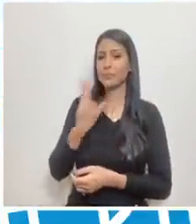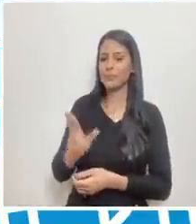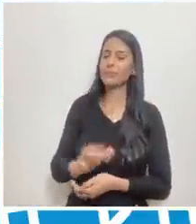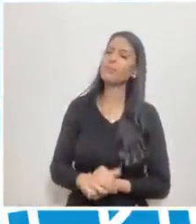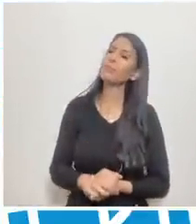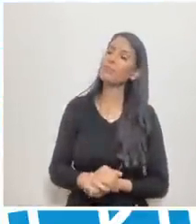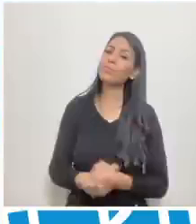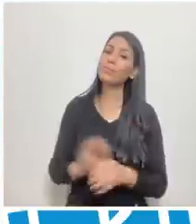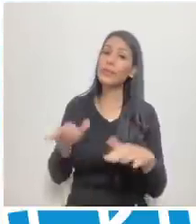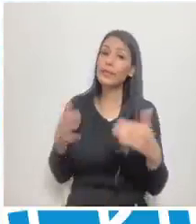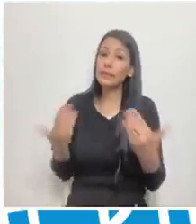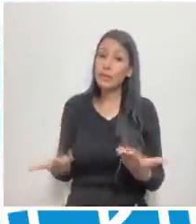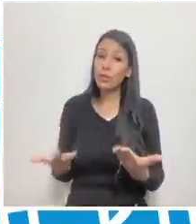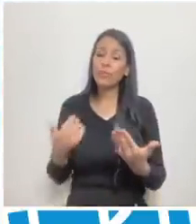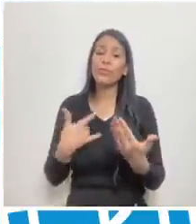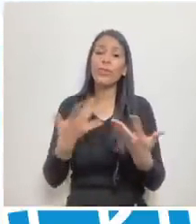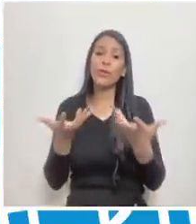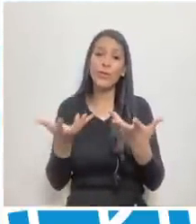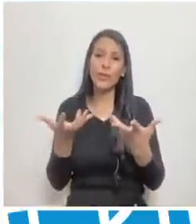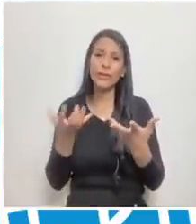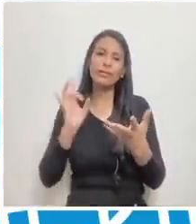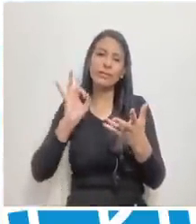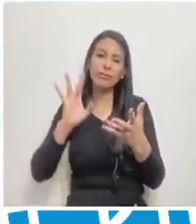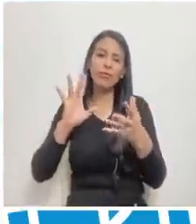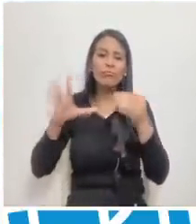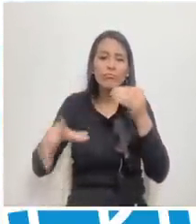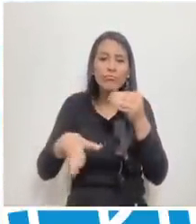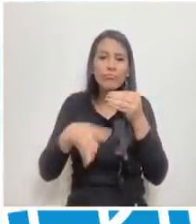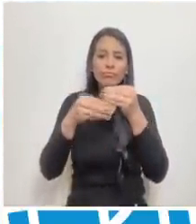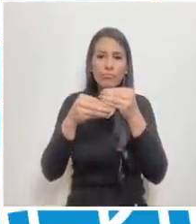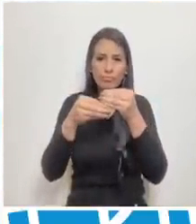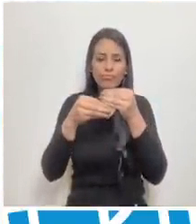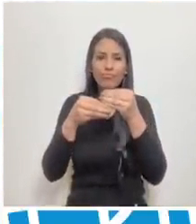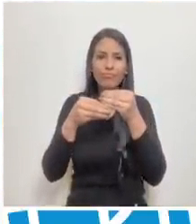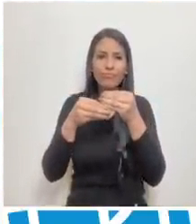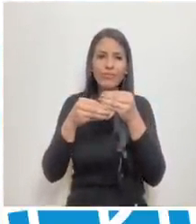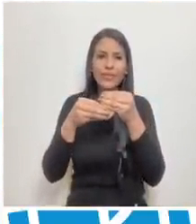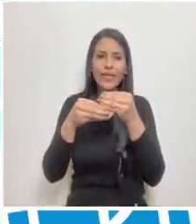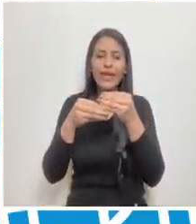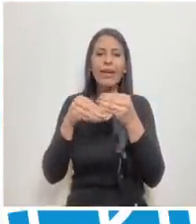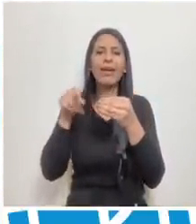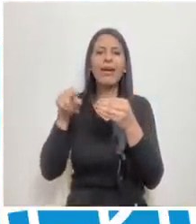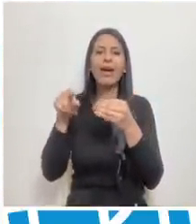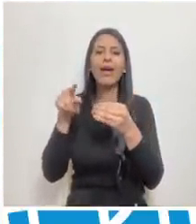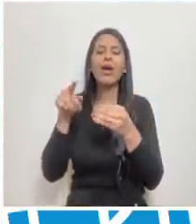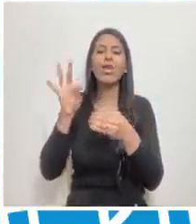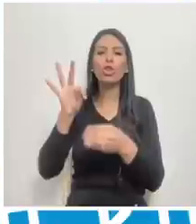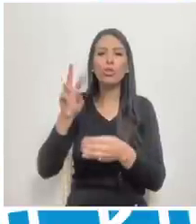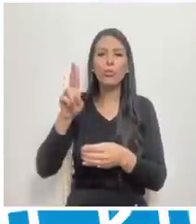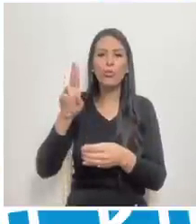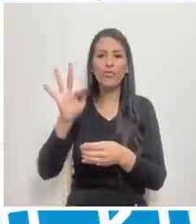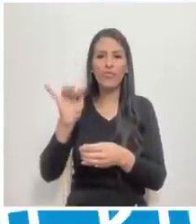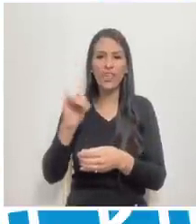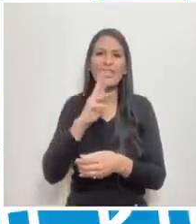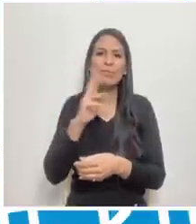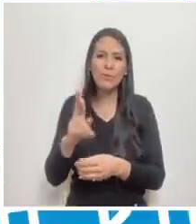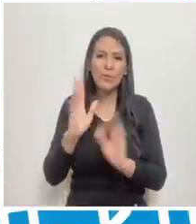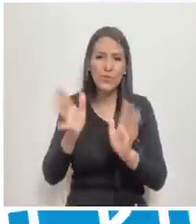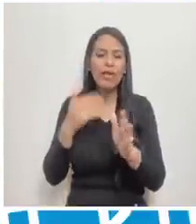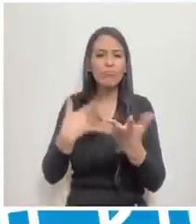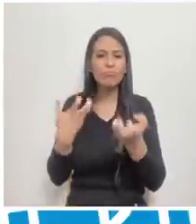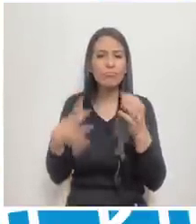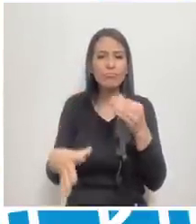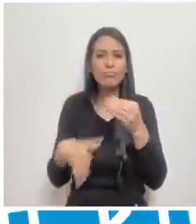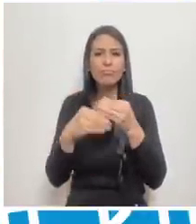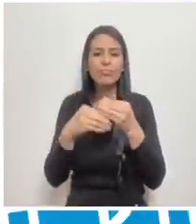fazer só um pequeno adendo à resposta da pergunta do Tufi, né, assim, complementando, que a questão